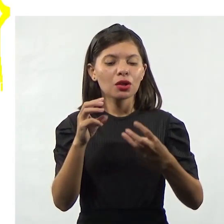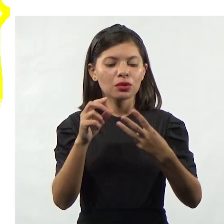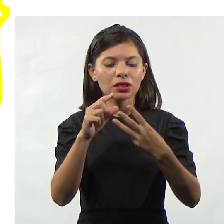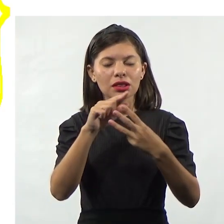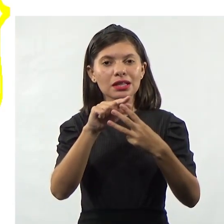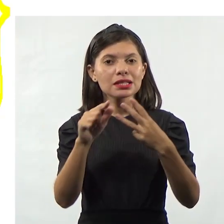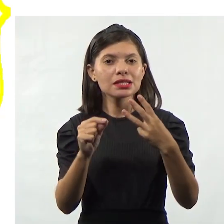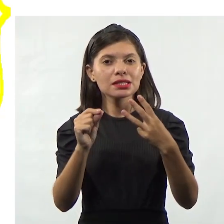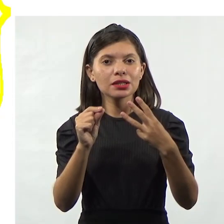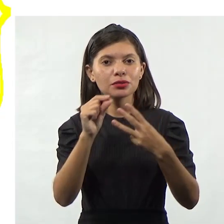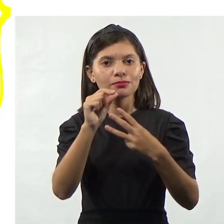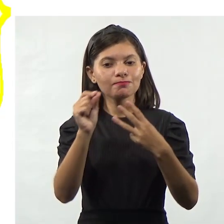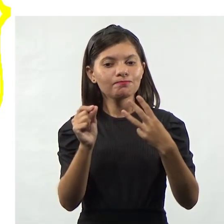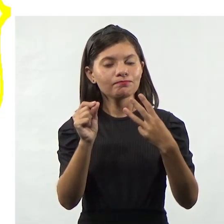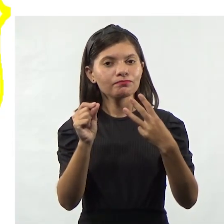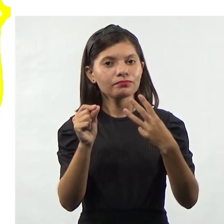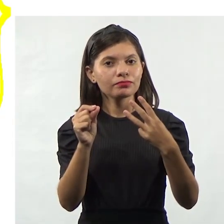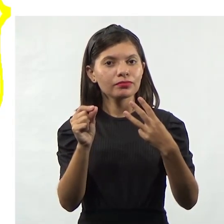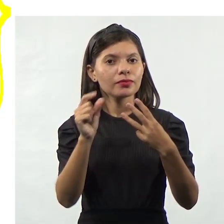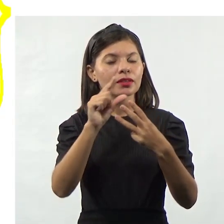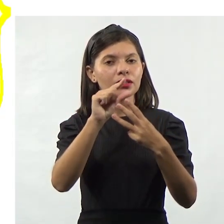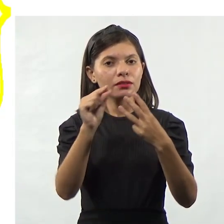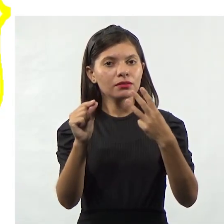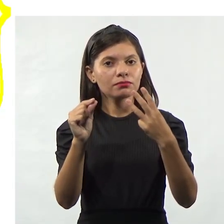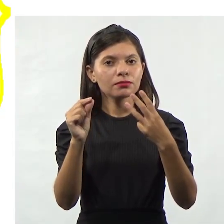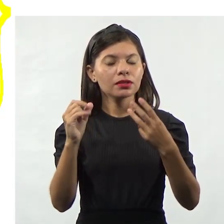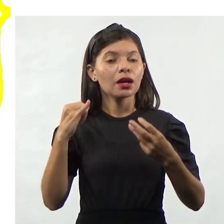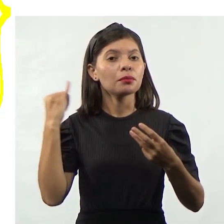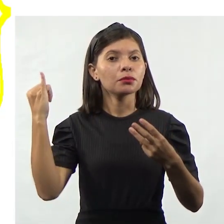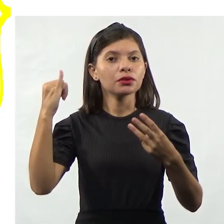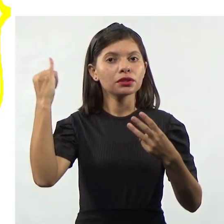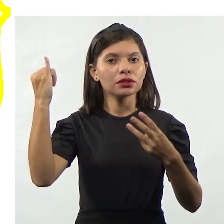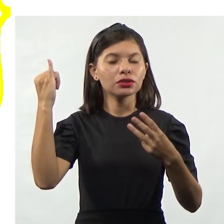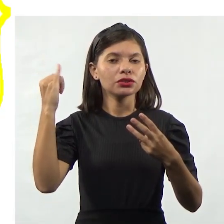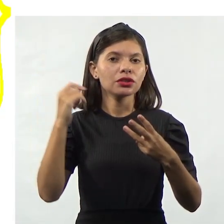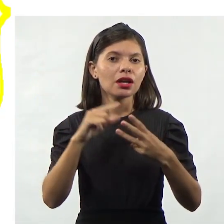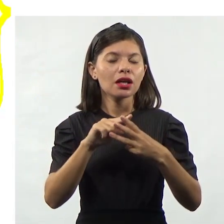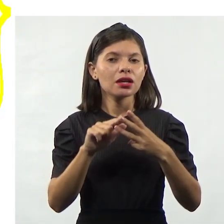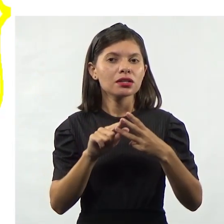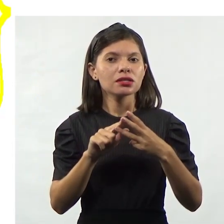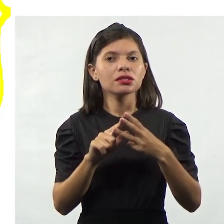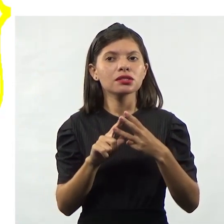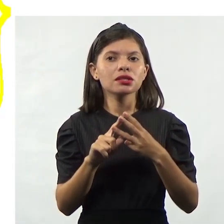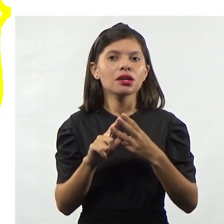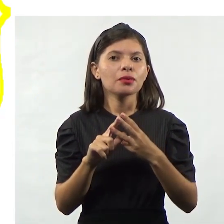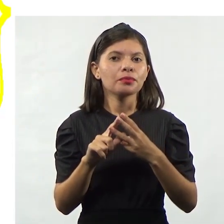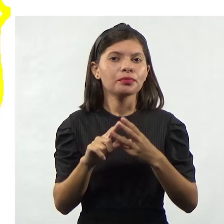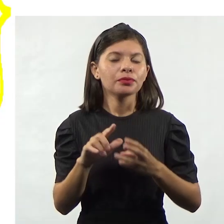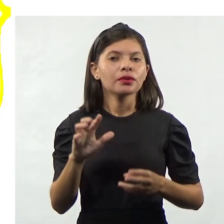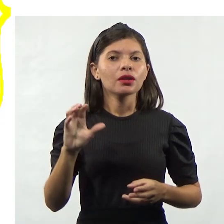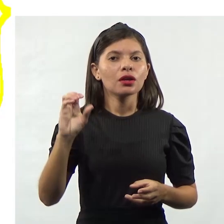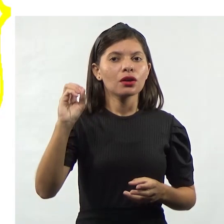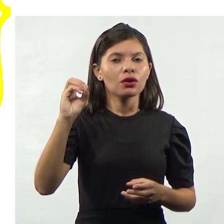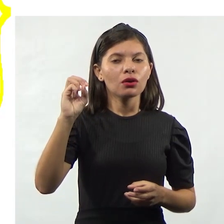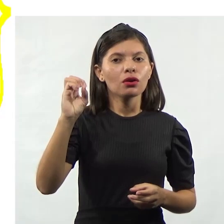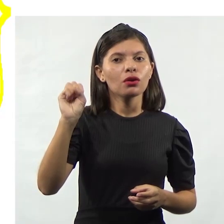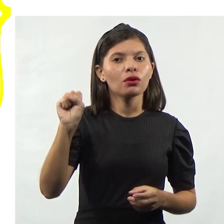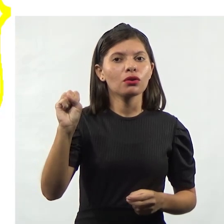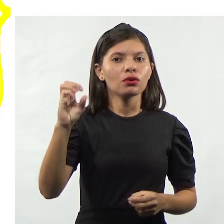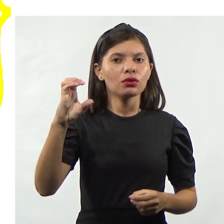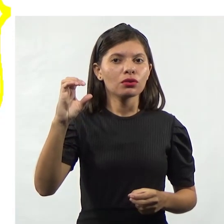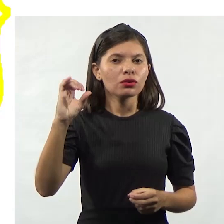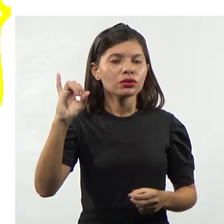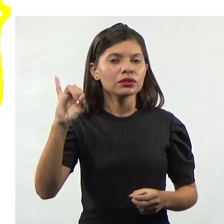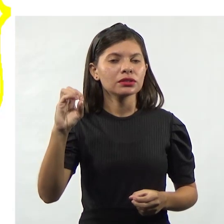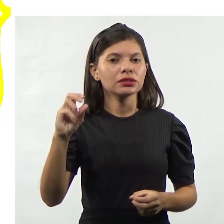é o famoso terceiro setor. Aqui eu já dou um destaque, tá bom? Que são as organizações sociais,